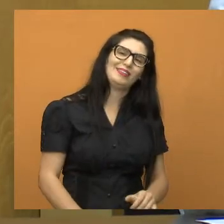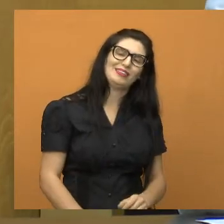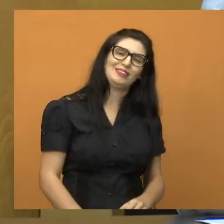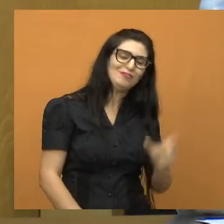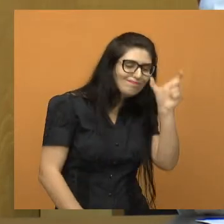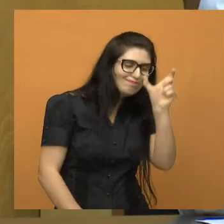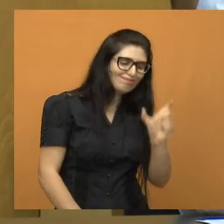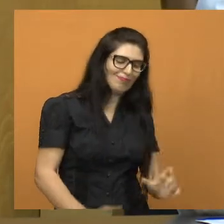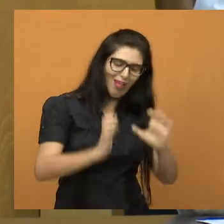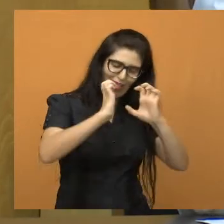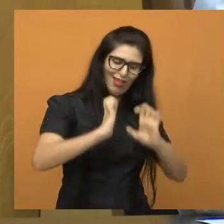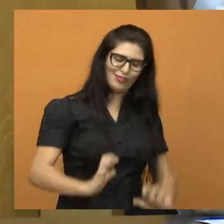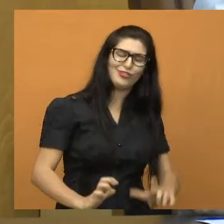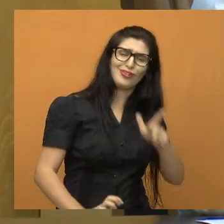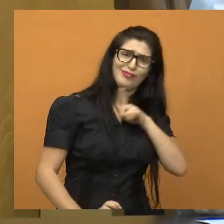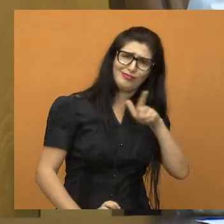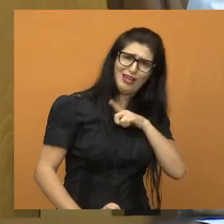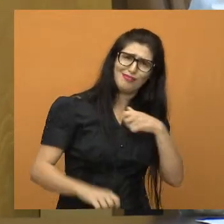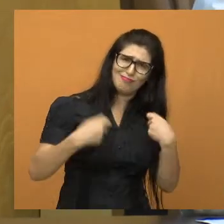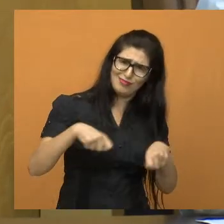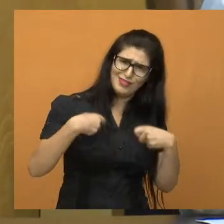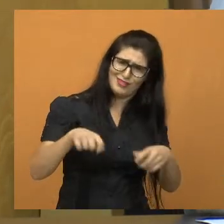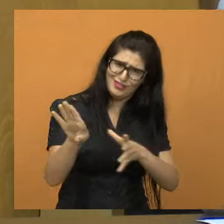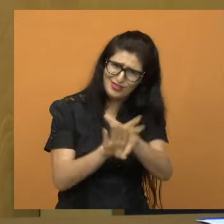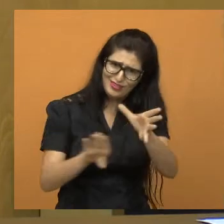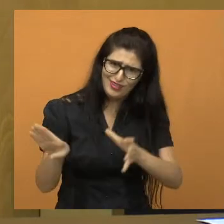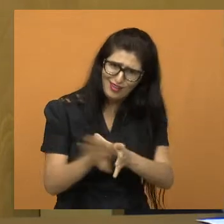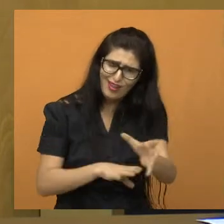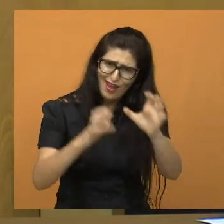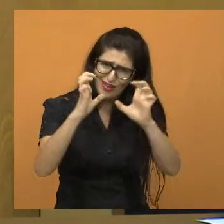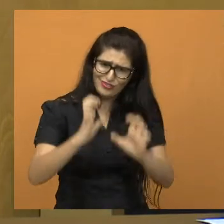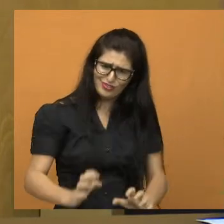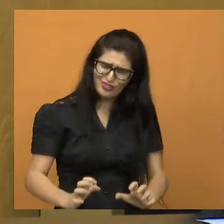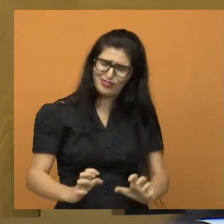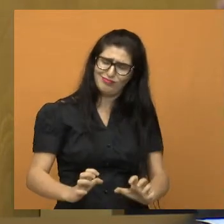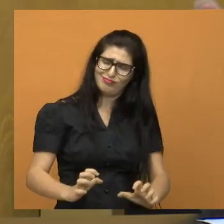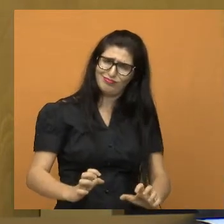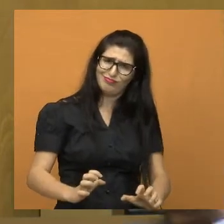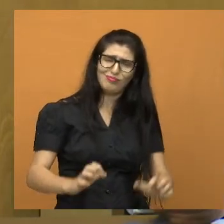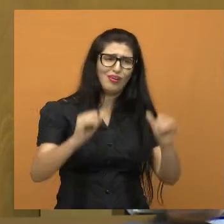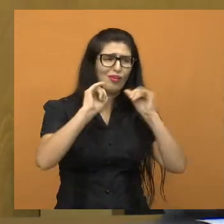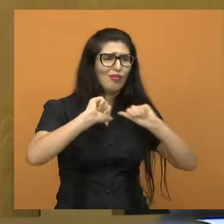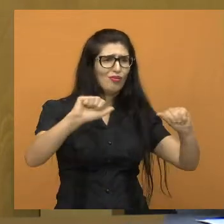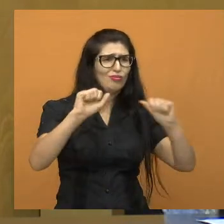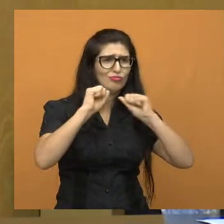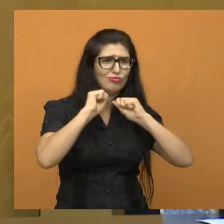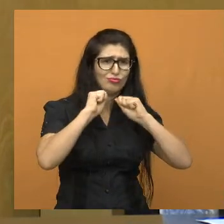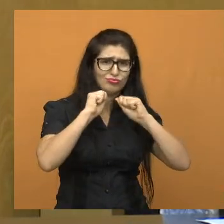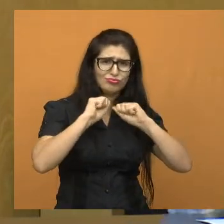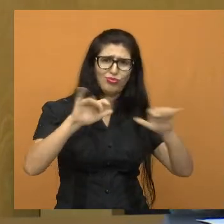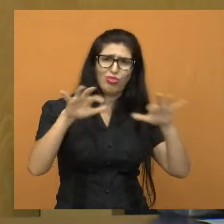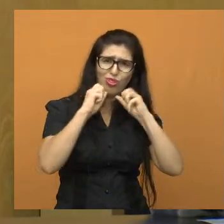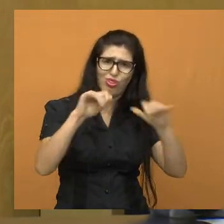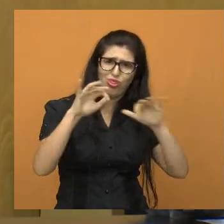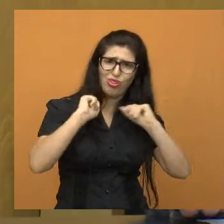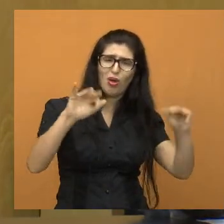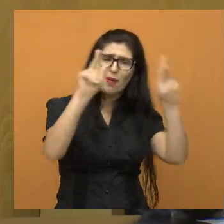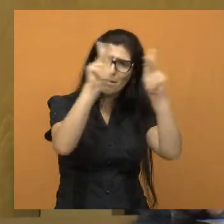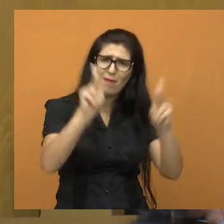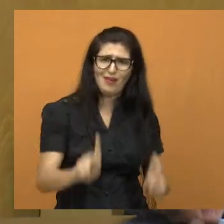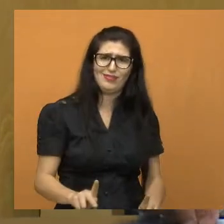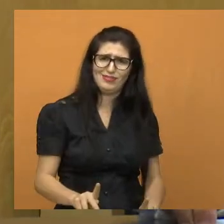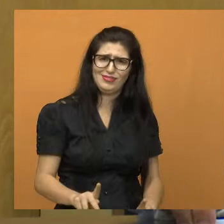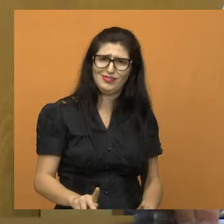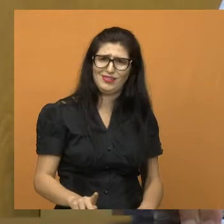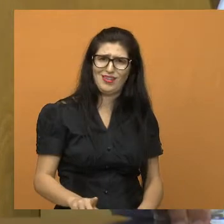Em todas as atitudes narrativas de Jesus no Evangelho, nenhum momento ele foi violento. Em nenhum momento